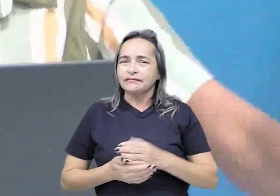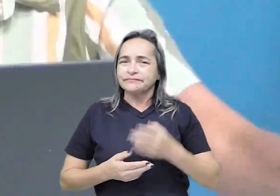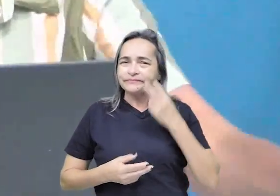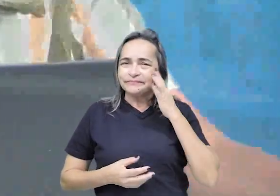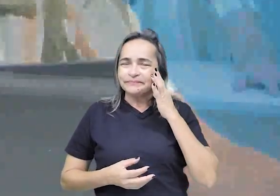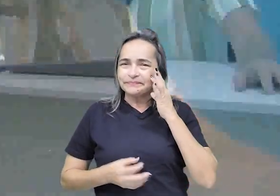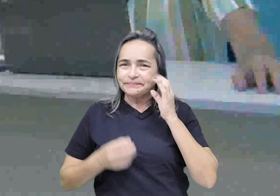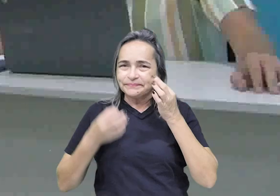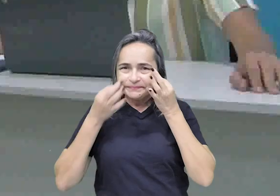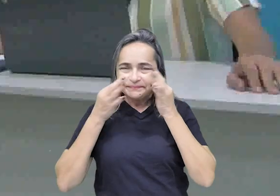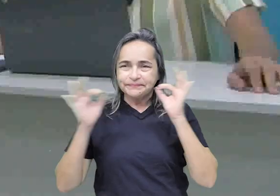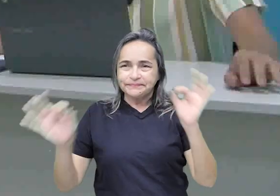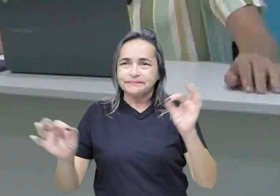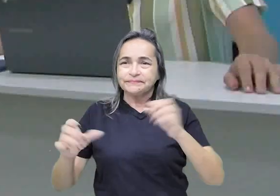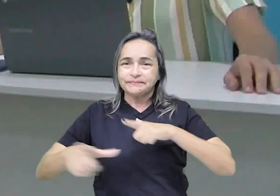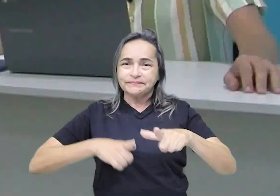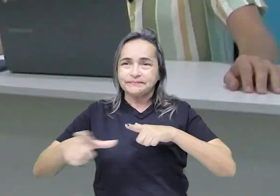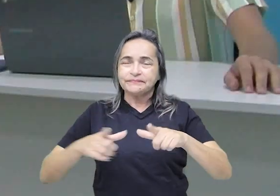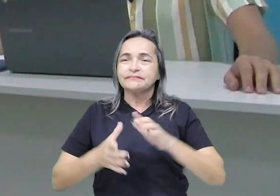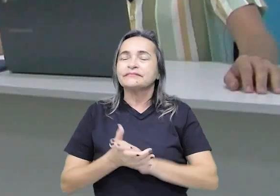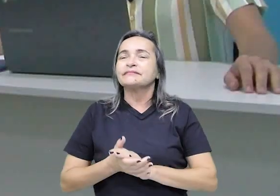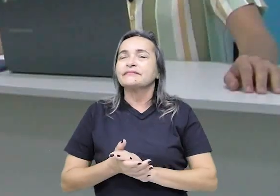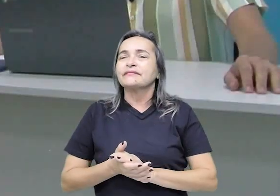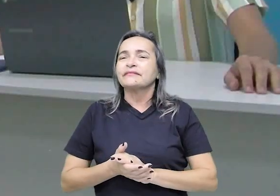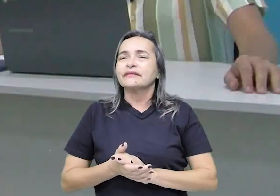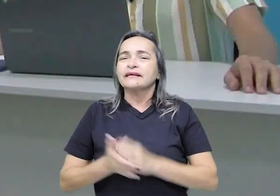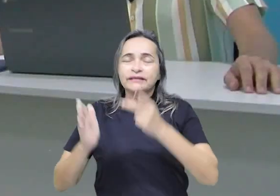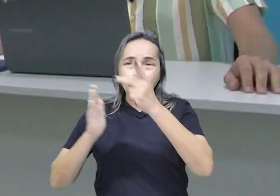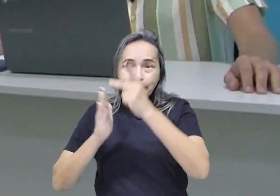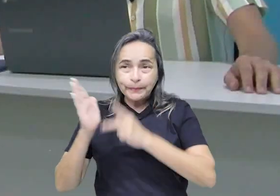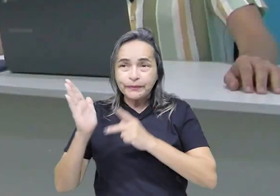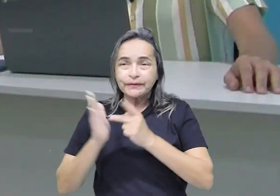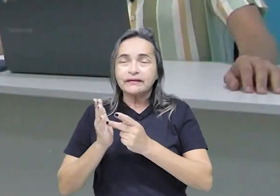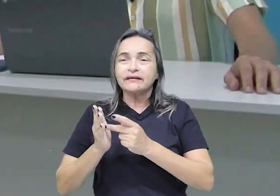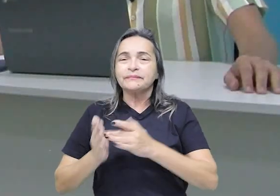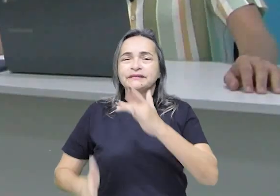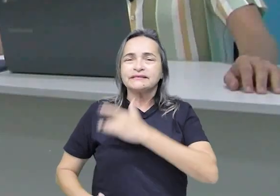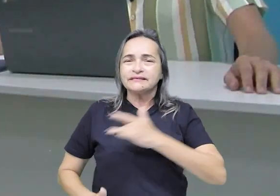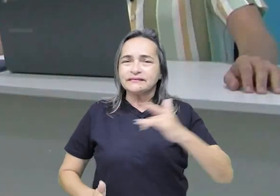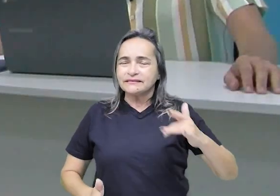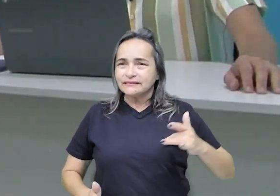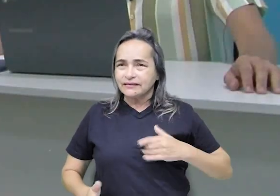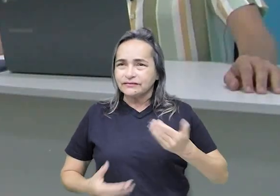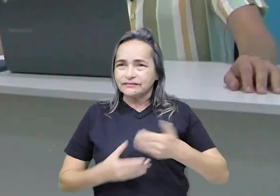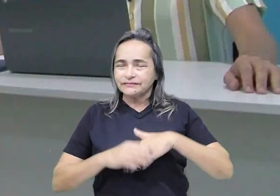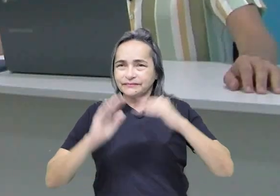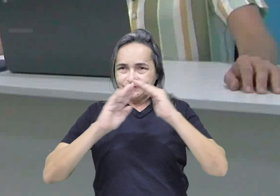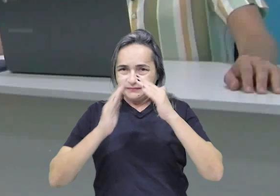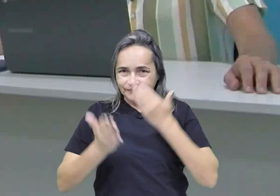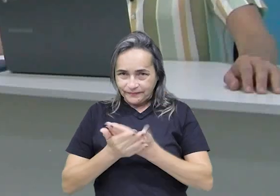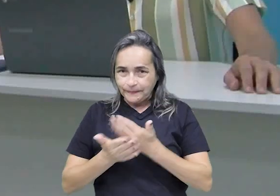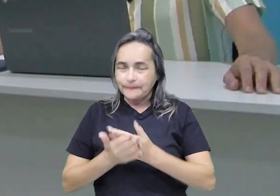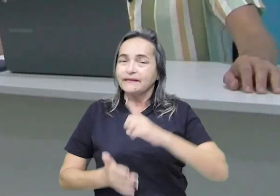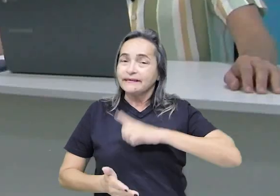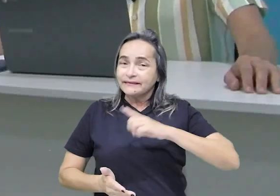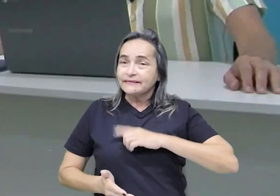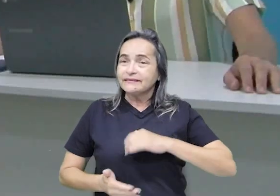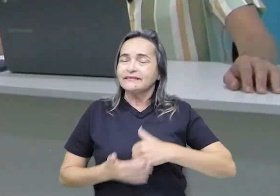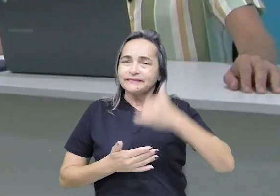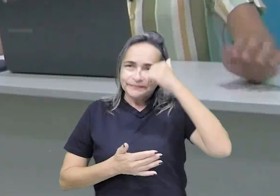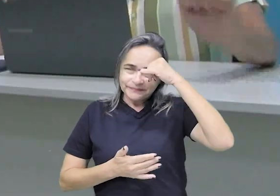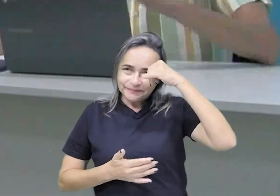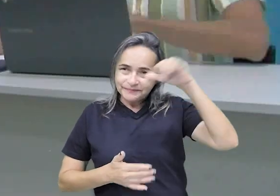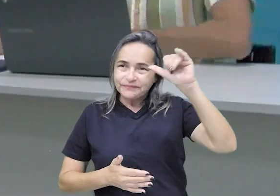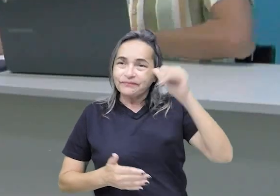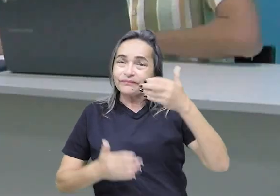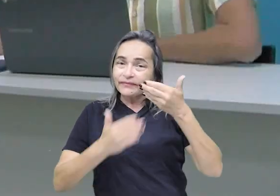essas ações. No programa Saúde da Escola, a gente tem a prevenção da perda auditiva provisória,